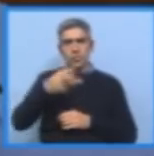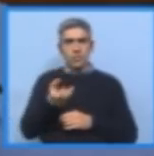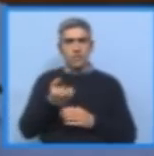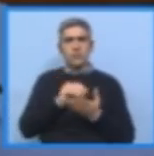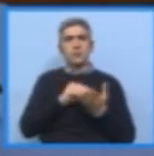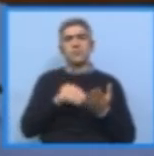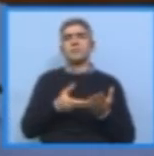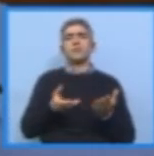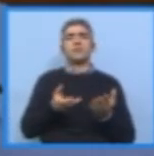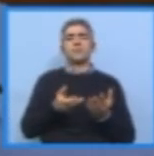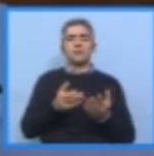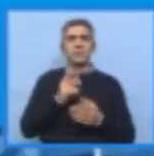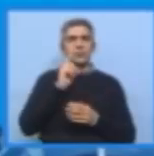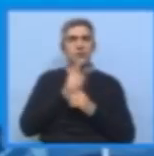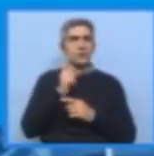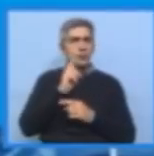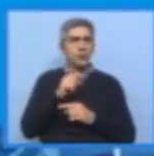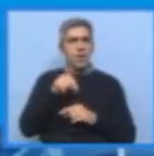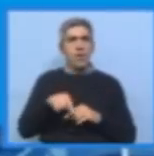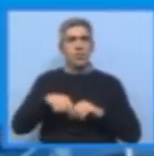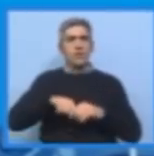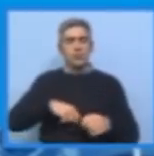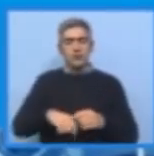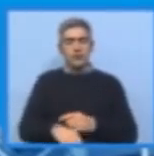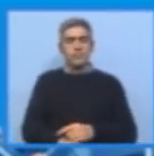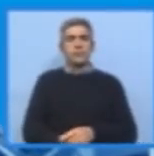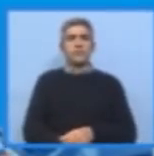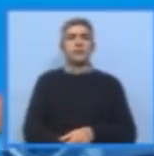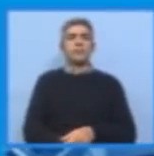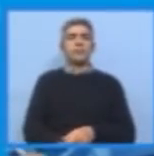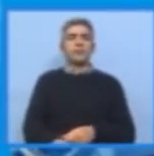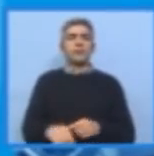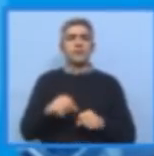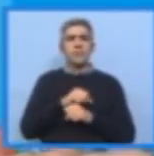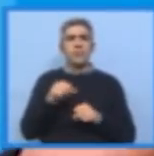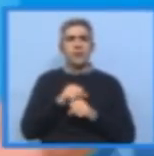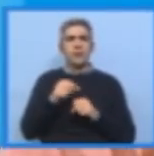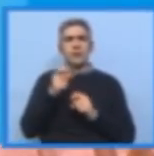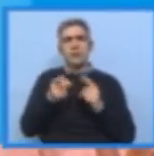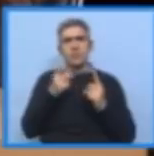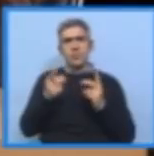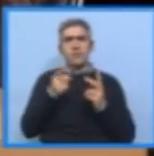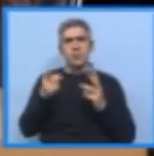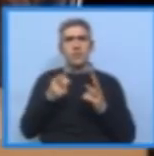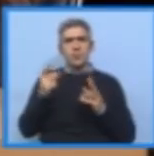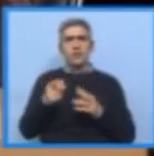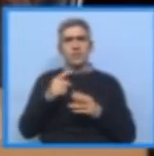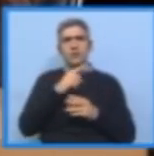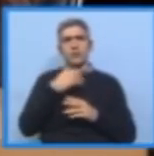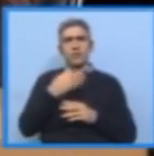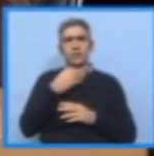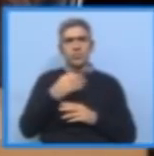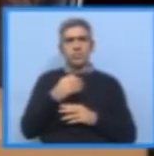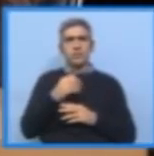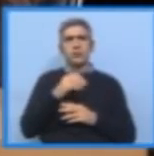digo nem no mesmo dia, na mesma hora é rasgado, e bombardeamentos todos os dias, aquilo que não passa cá no Ocidente. E o Papa